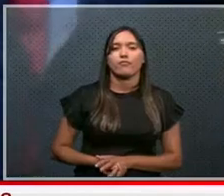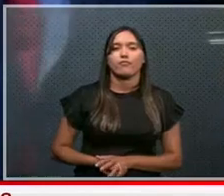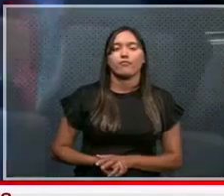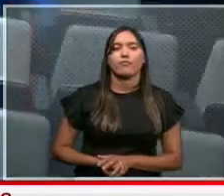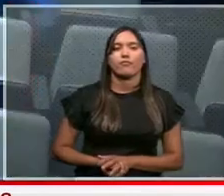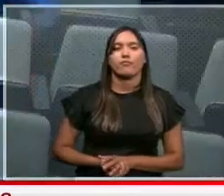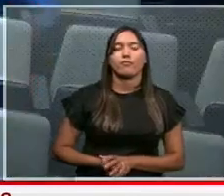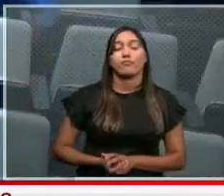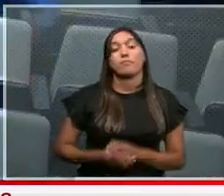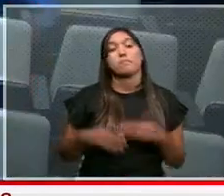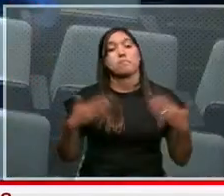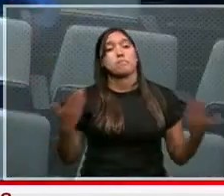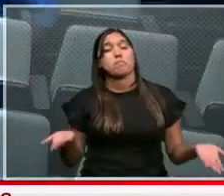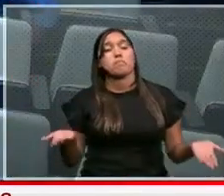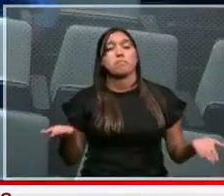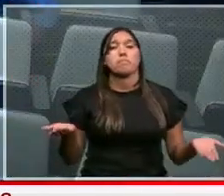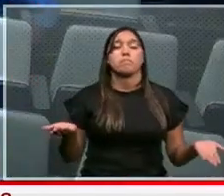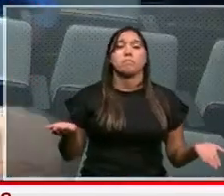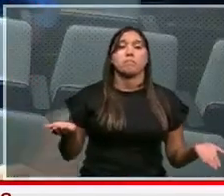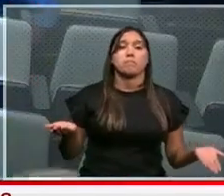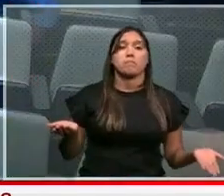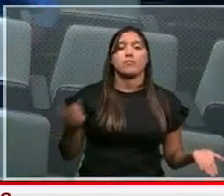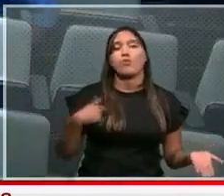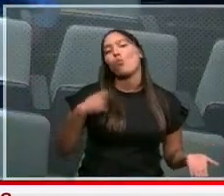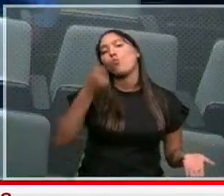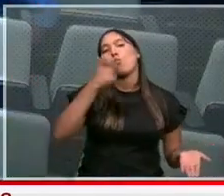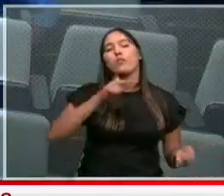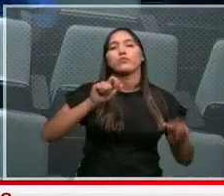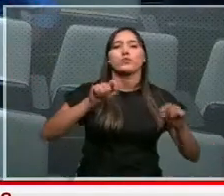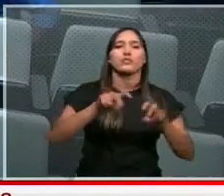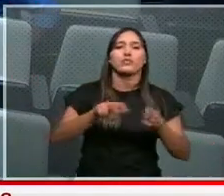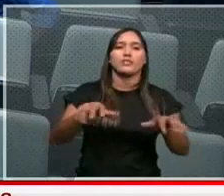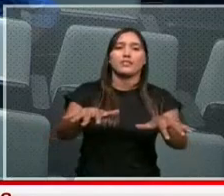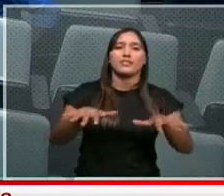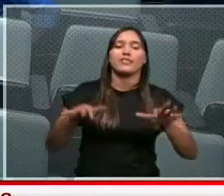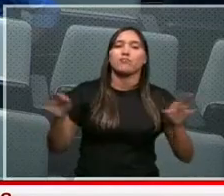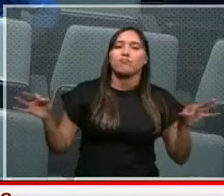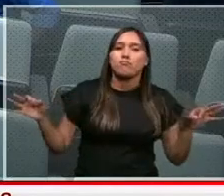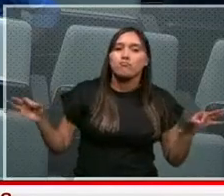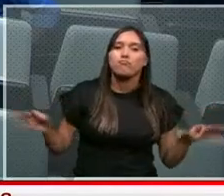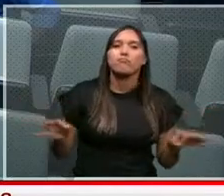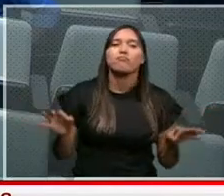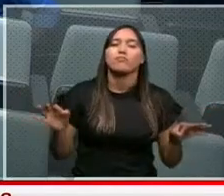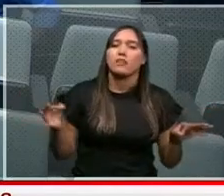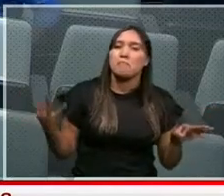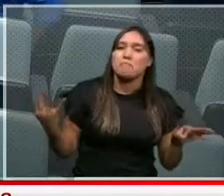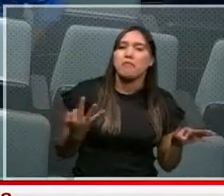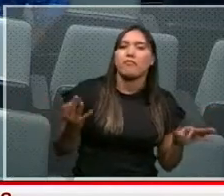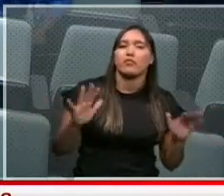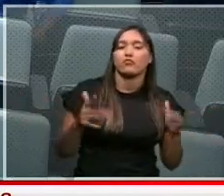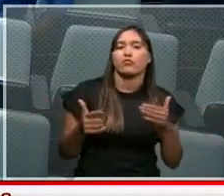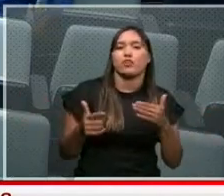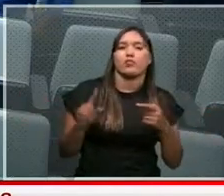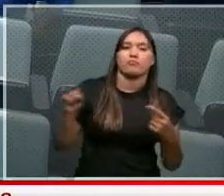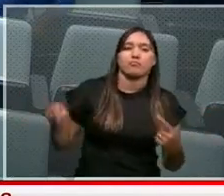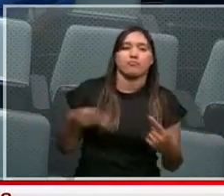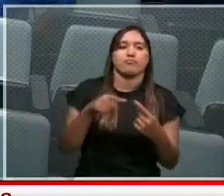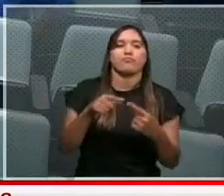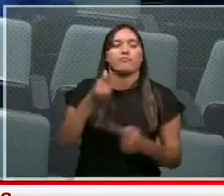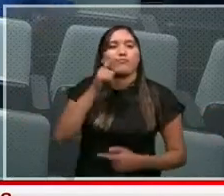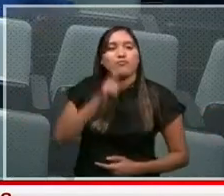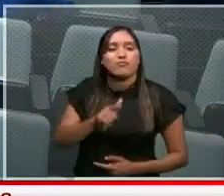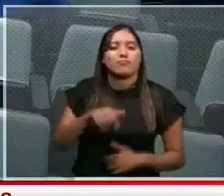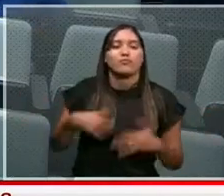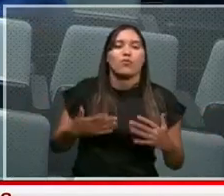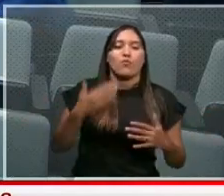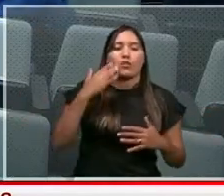Bom eu acho que esta sessão já cumpriu muito bem os seus propósitos e eu